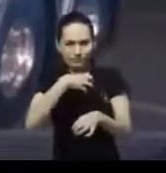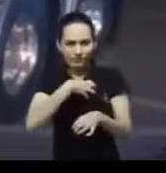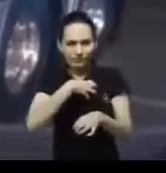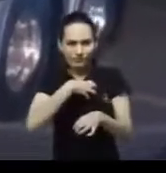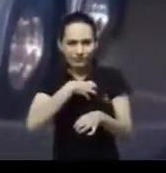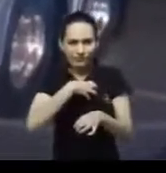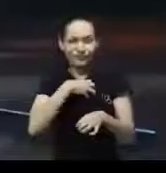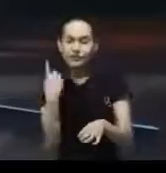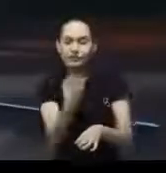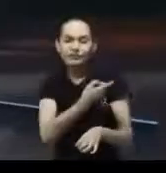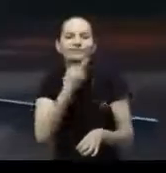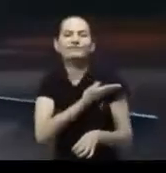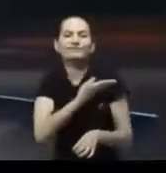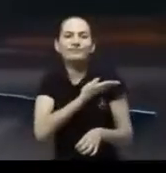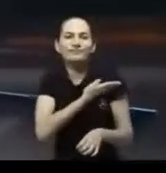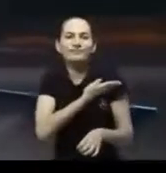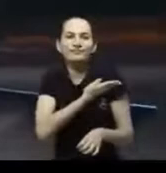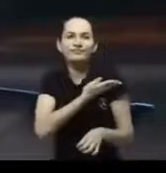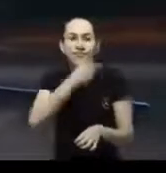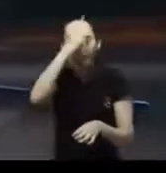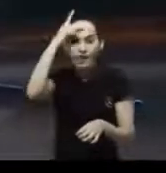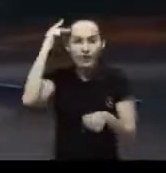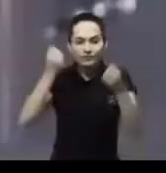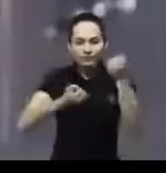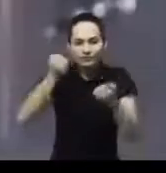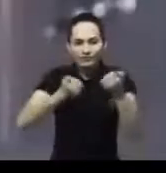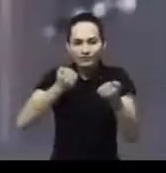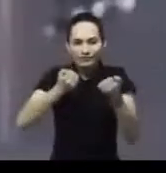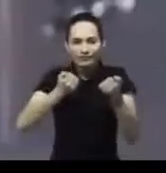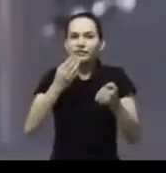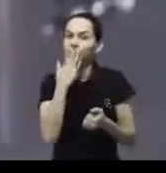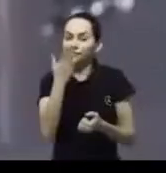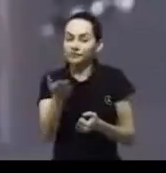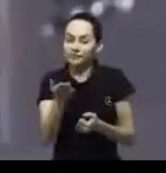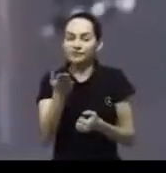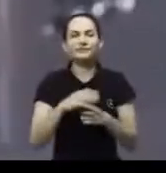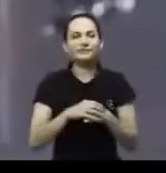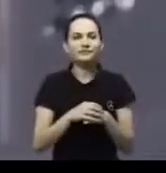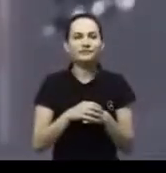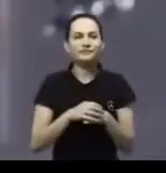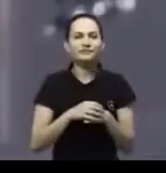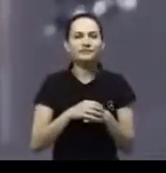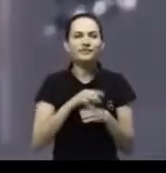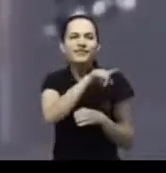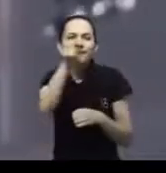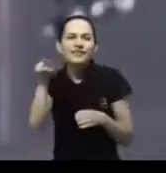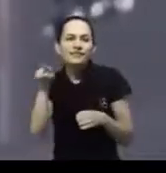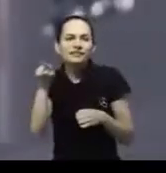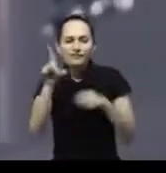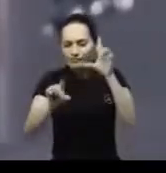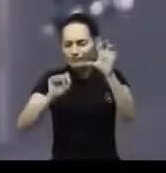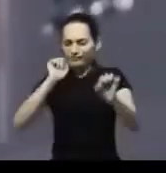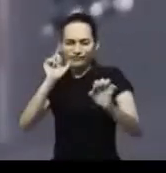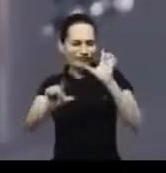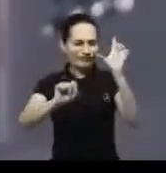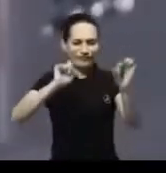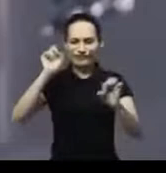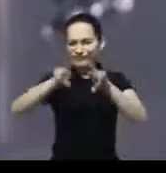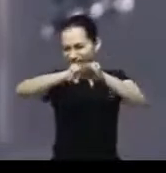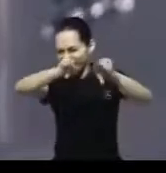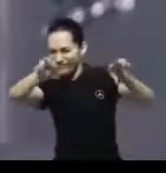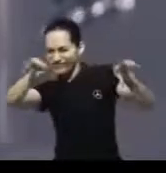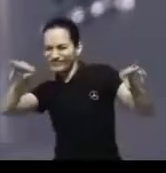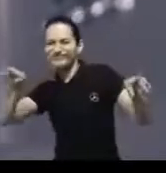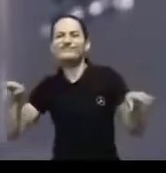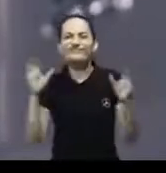jeito que os nossos amigos caminhoneiros nos pediram foram eles que escolheram cada um dos itens dessa